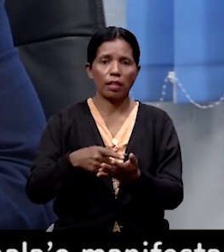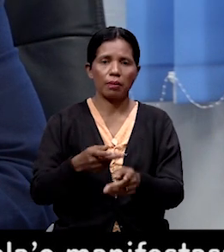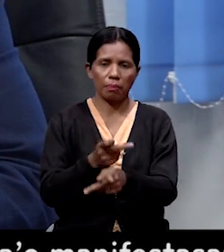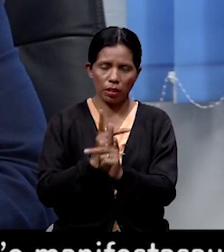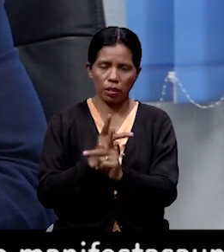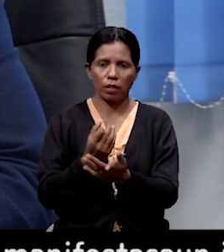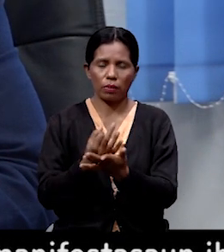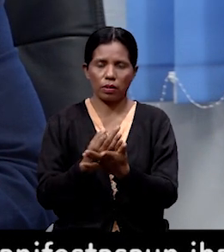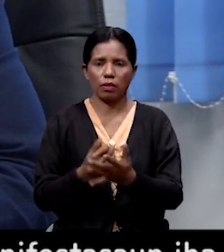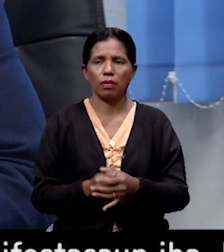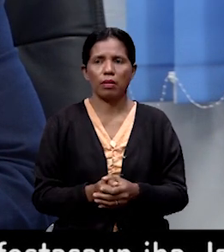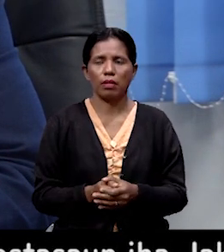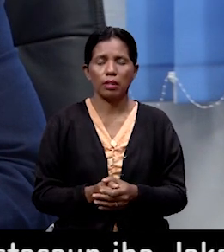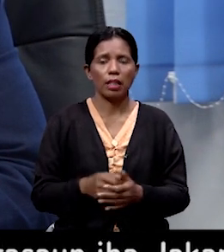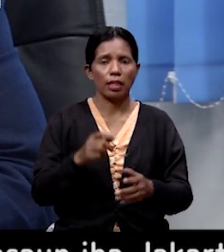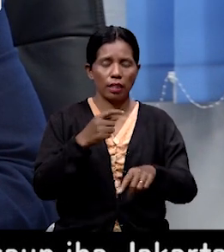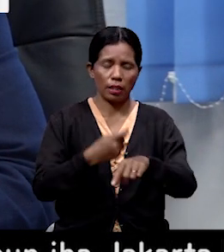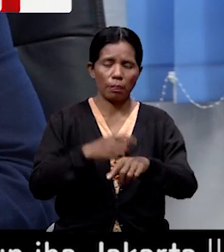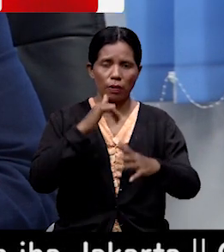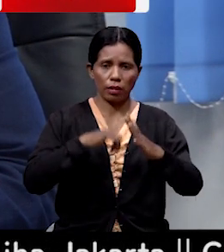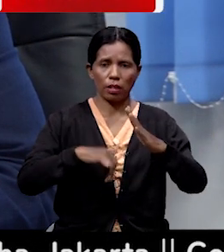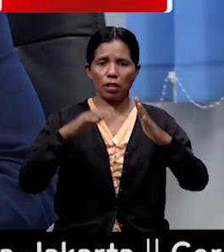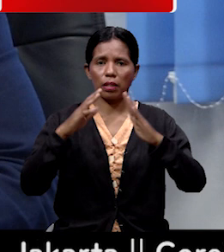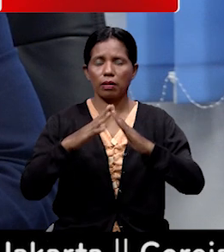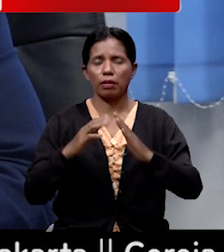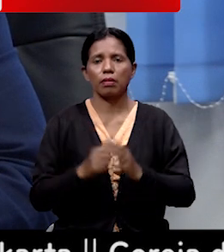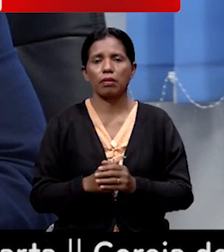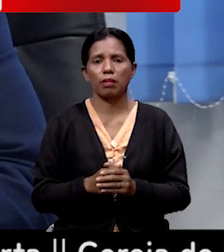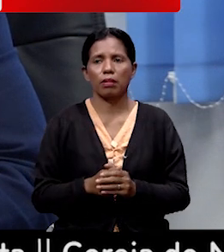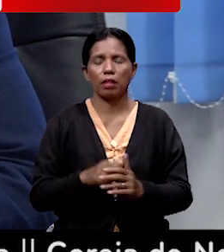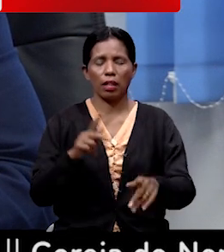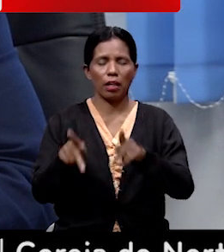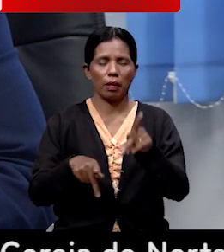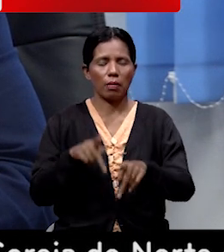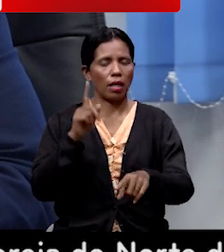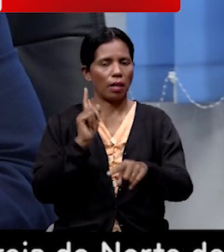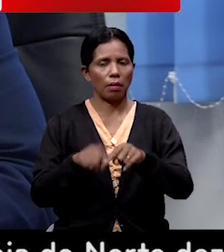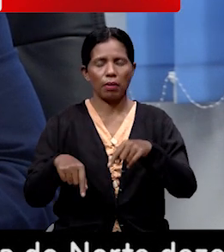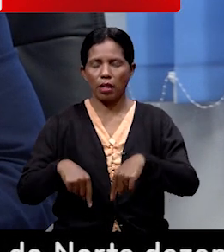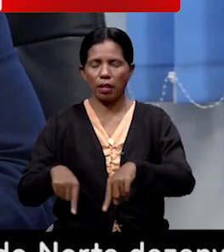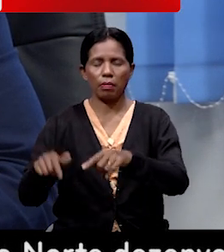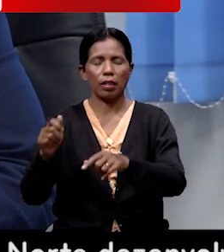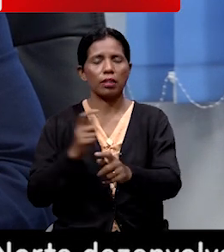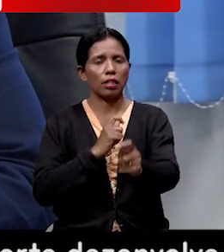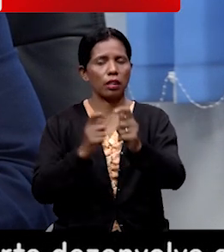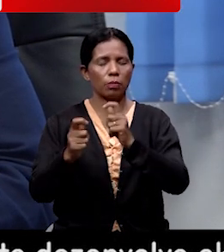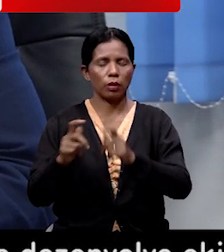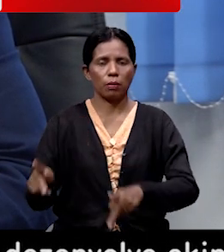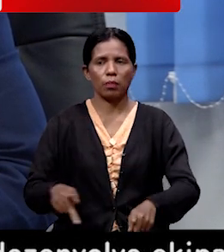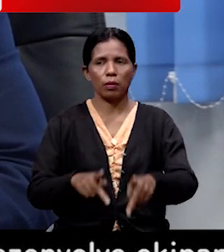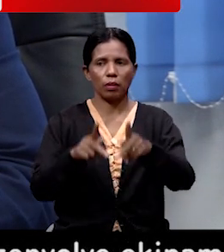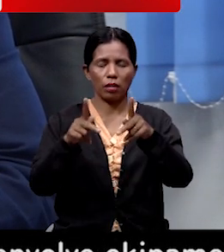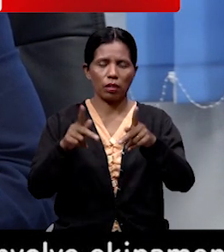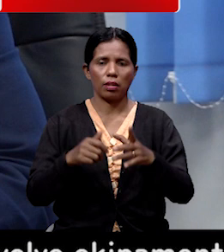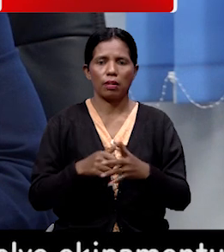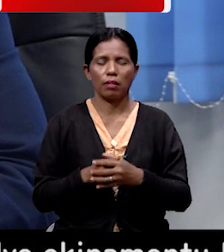durante lockdown ke confinamento obrigatorio, quer dizer que clientes sira laiha movimento, transporte publik nebe ka unai da rumah